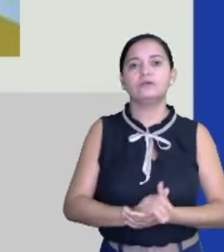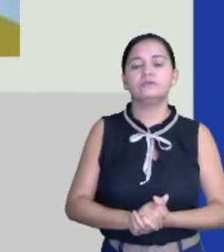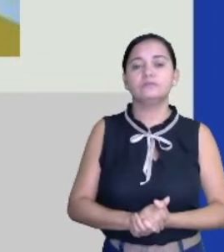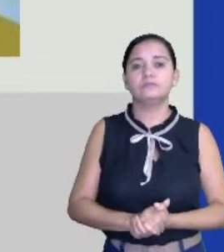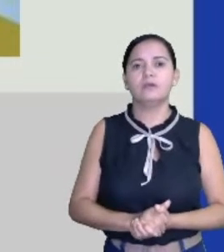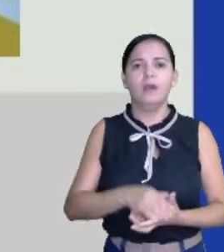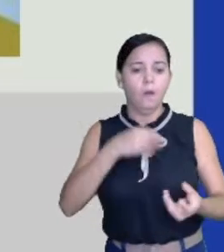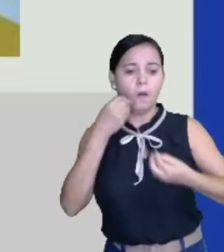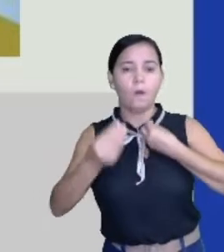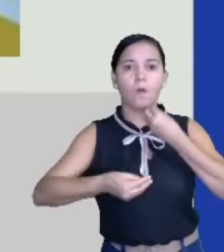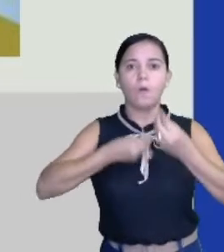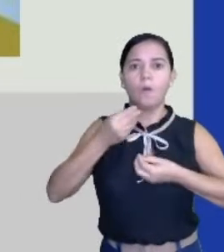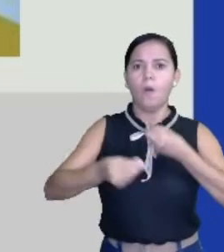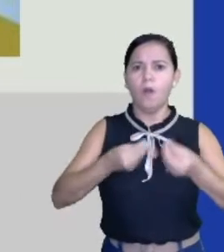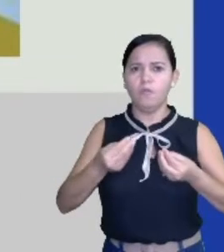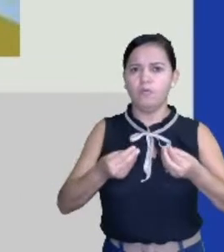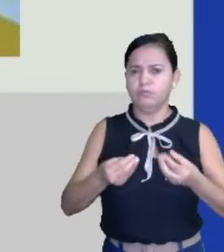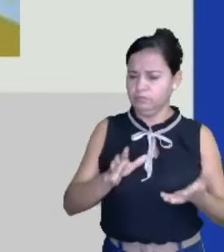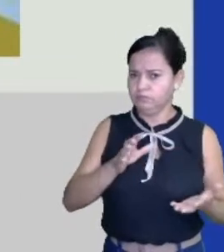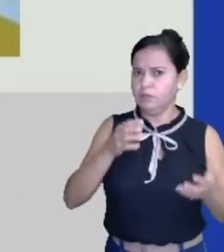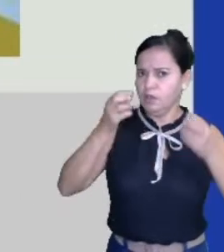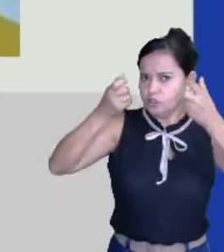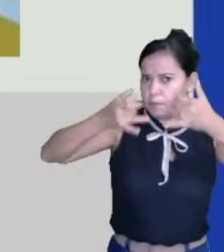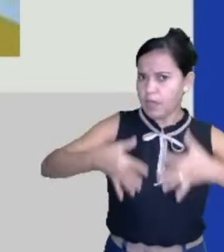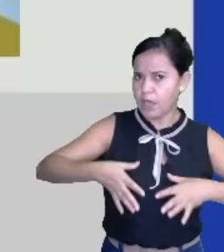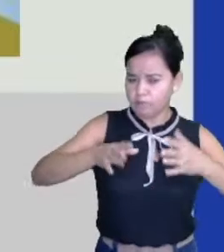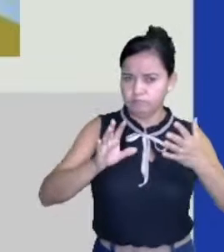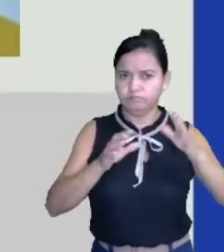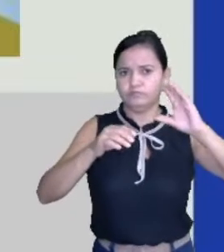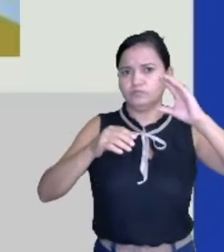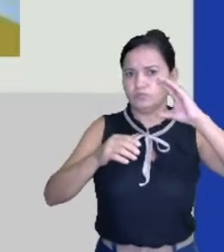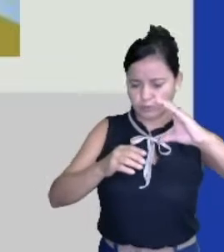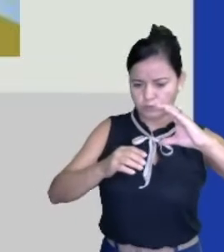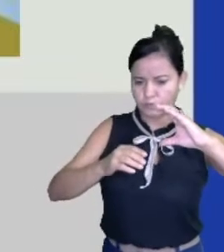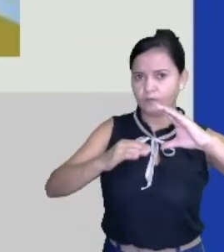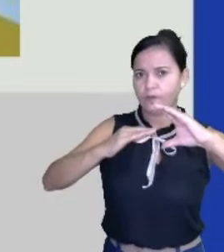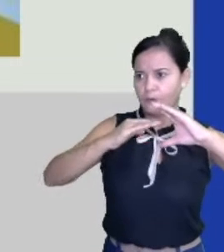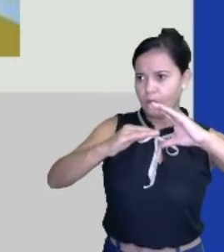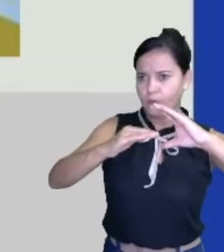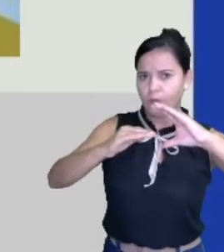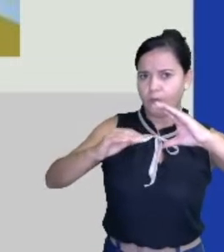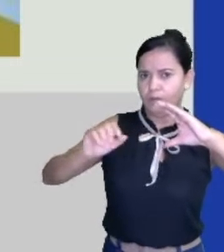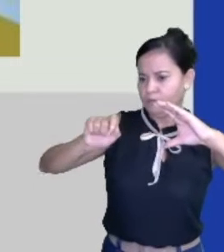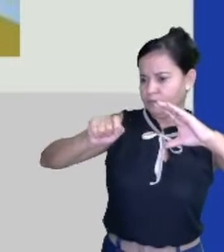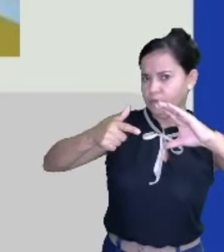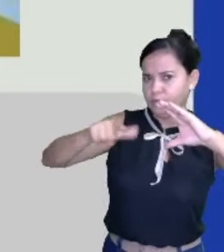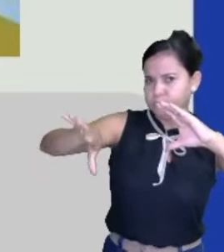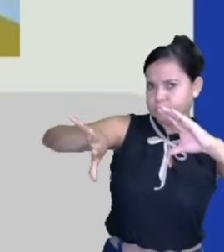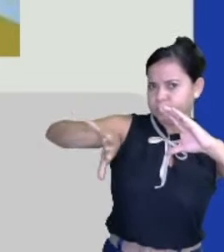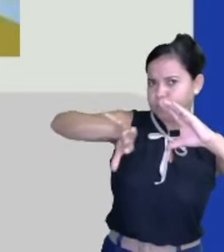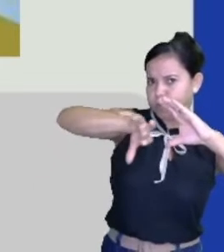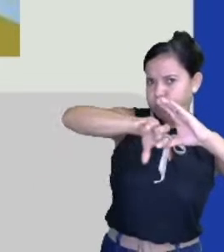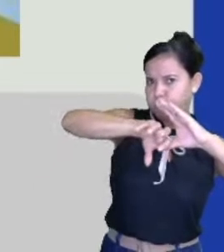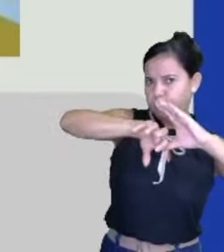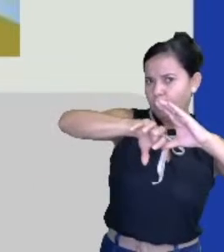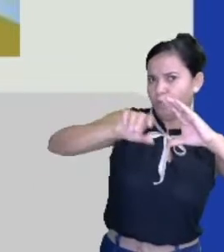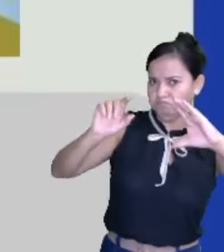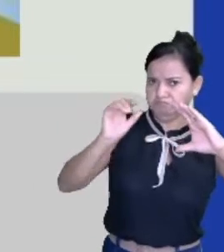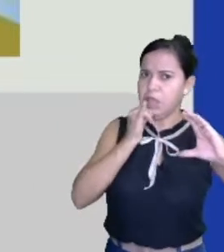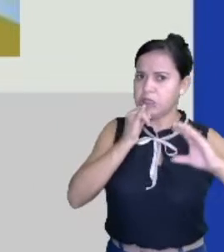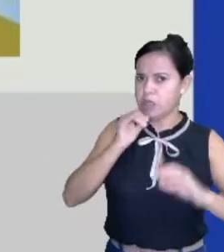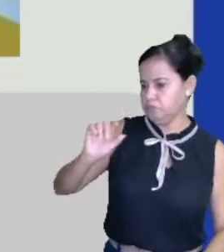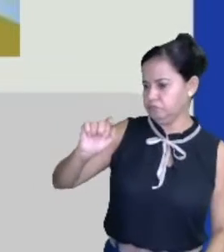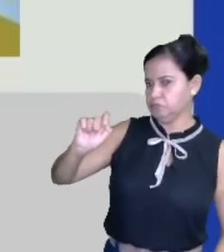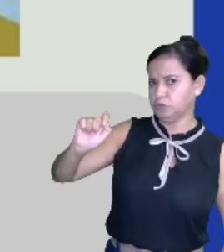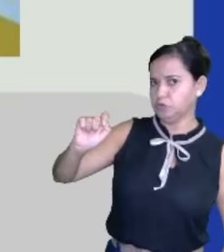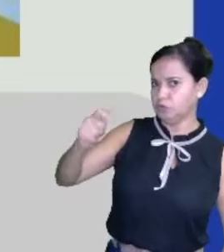essa questão que envolve o efeito estufa. É mais ou menos como se fosse uma estufa mesmo, como se fosse uma greenhouse. A gente tem lá o Sol,